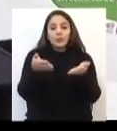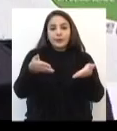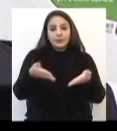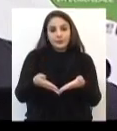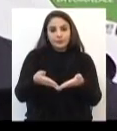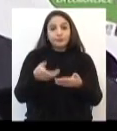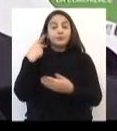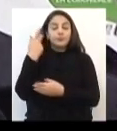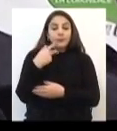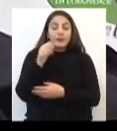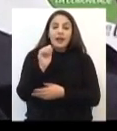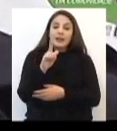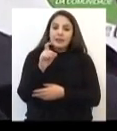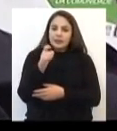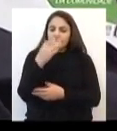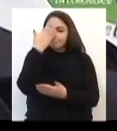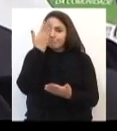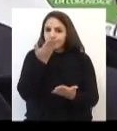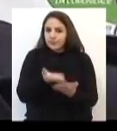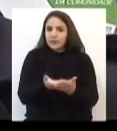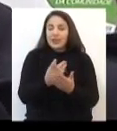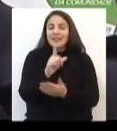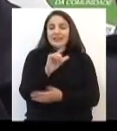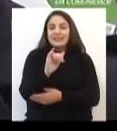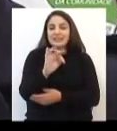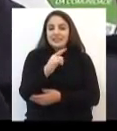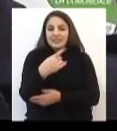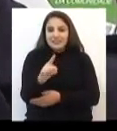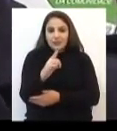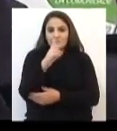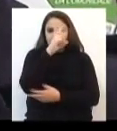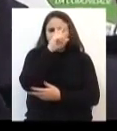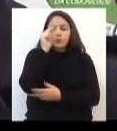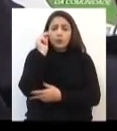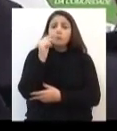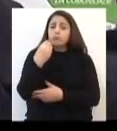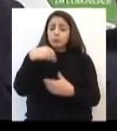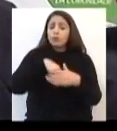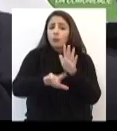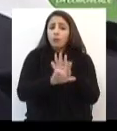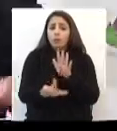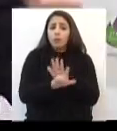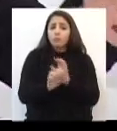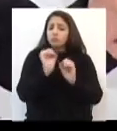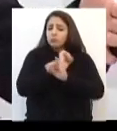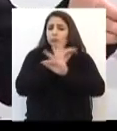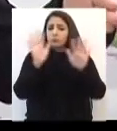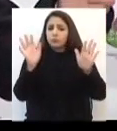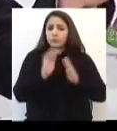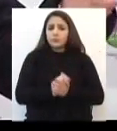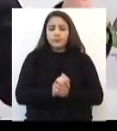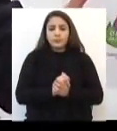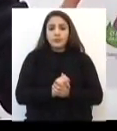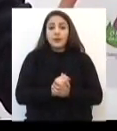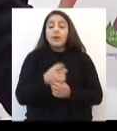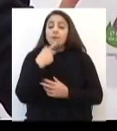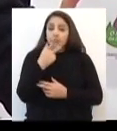O vereador Alex Necker acredita que a licitação da prefeitura foi legal e transparente. Ele disse que o